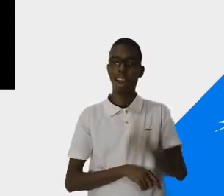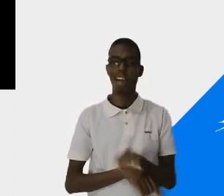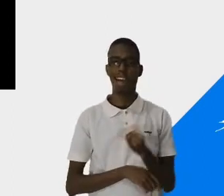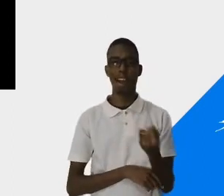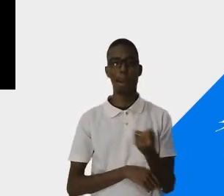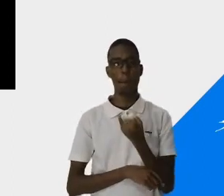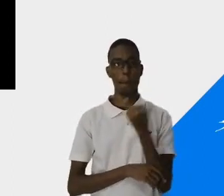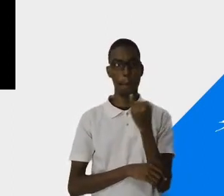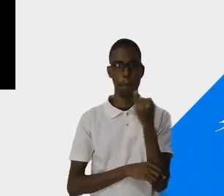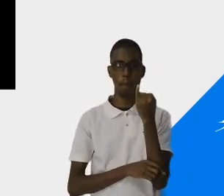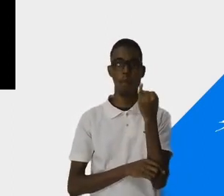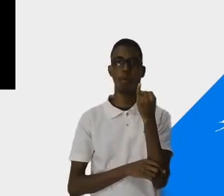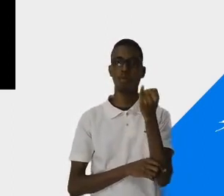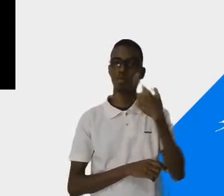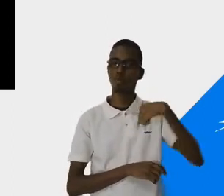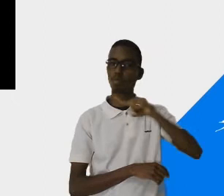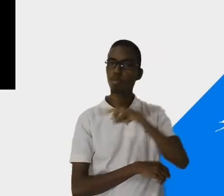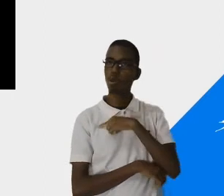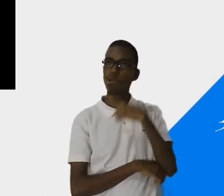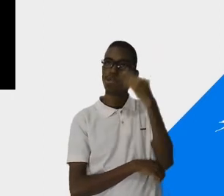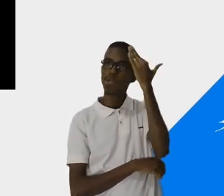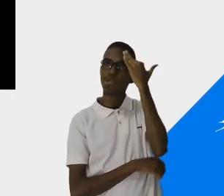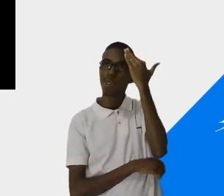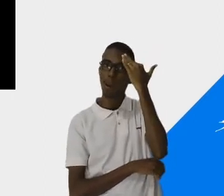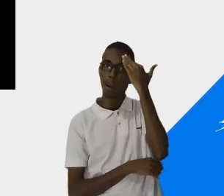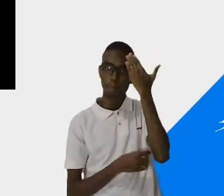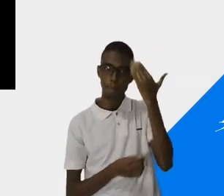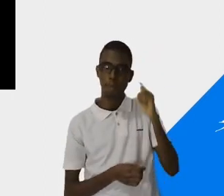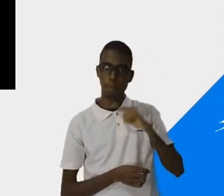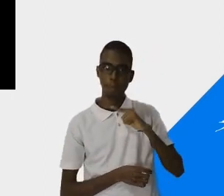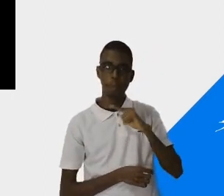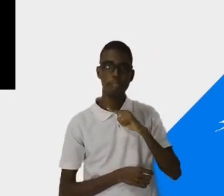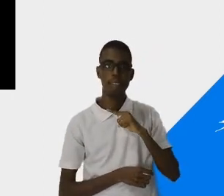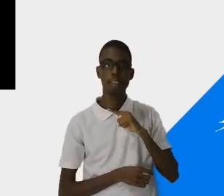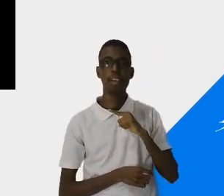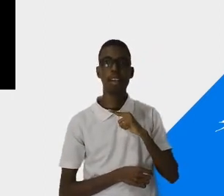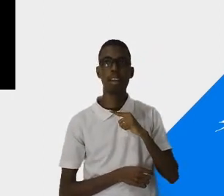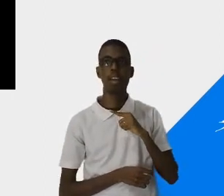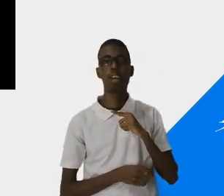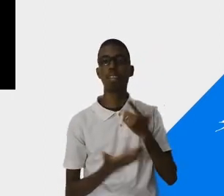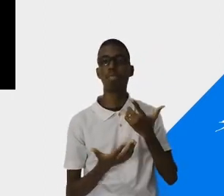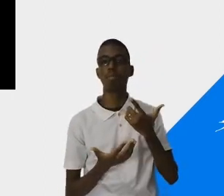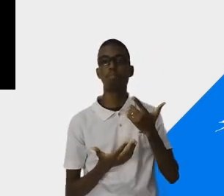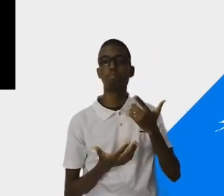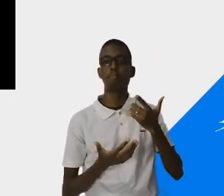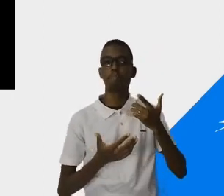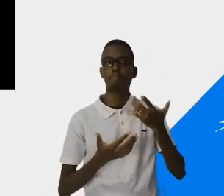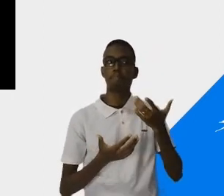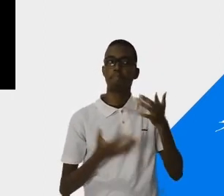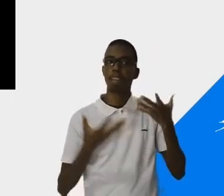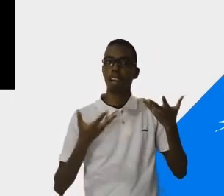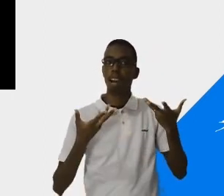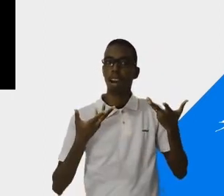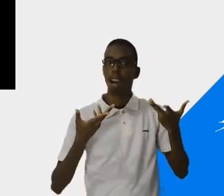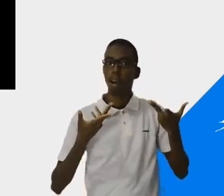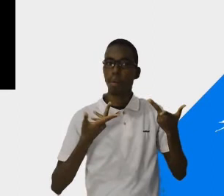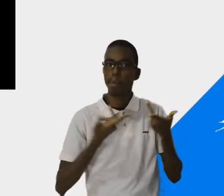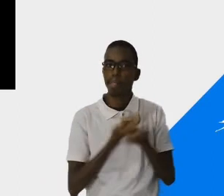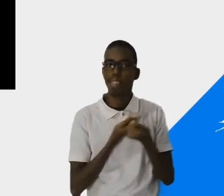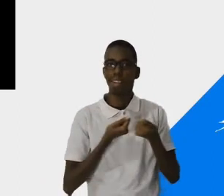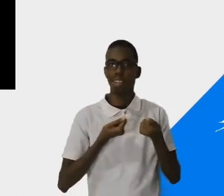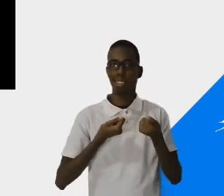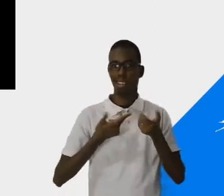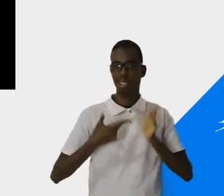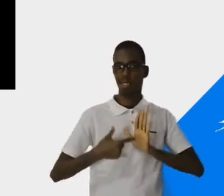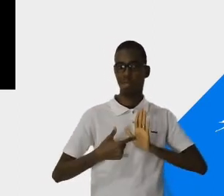o grau de deterioro que essas habilidades elas se apresentam em pacientes com